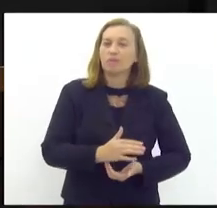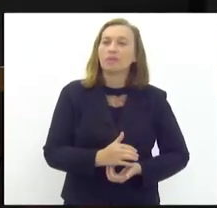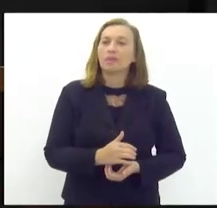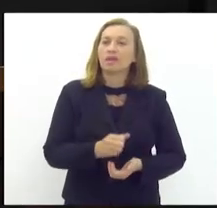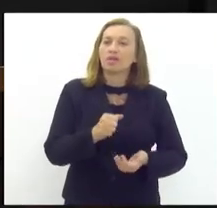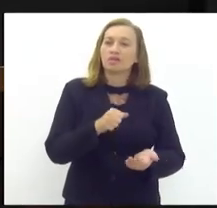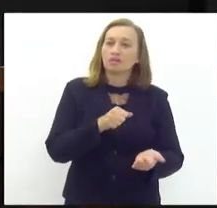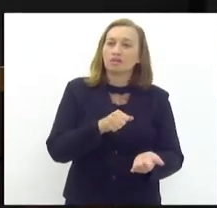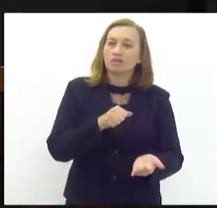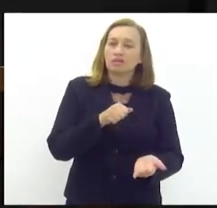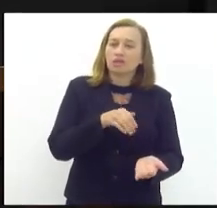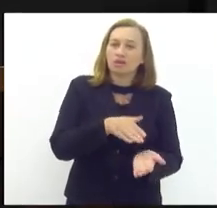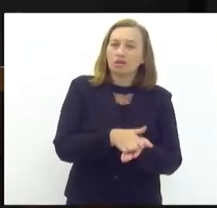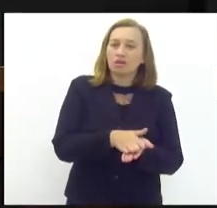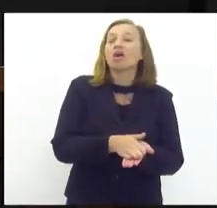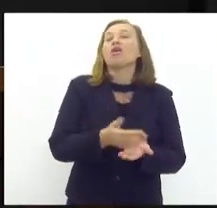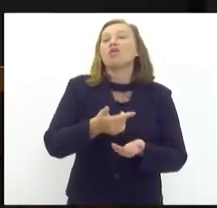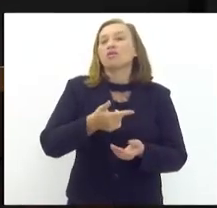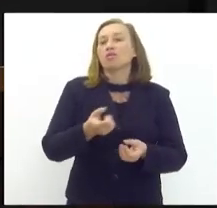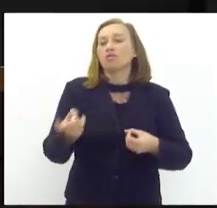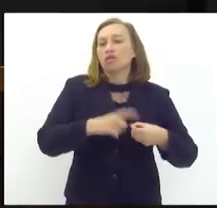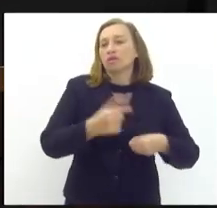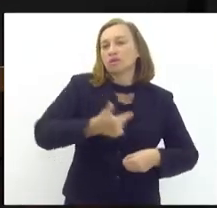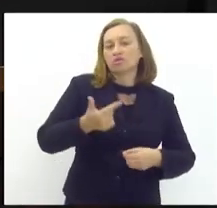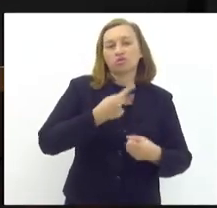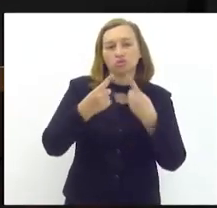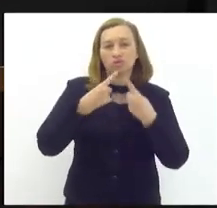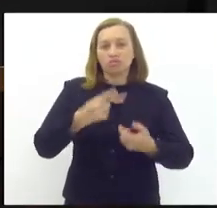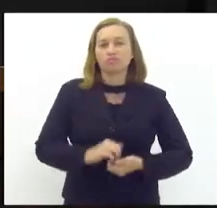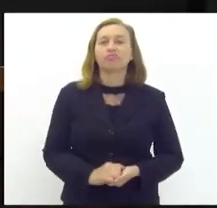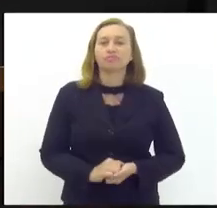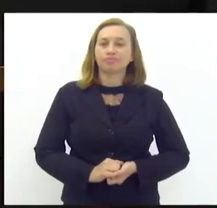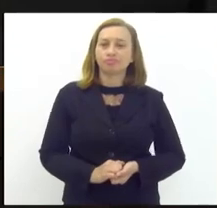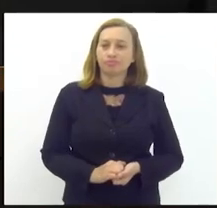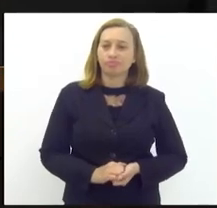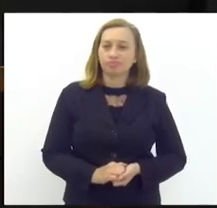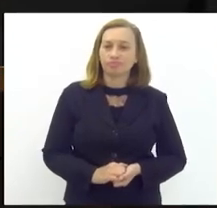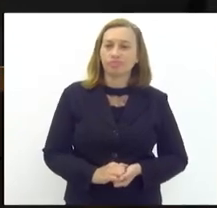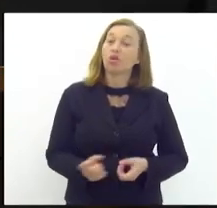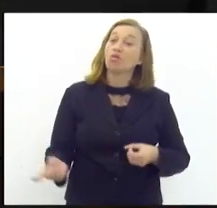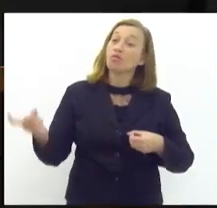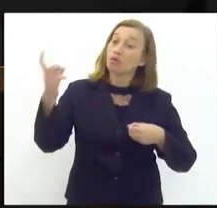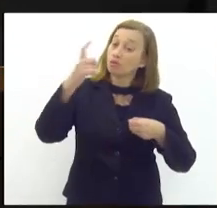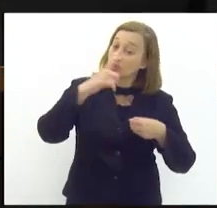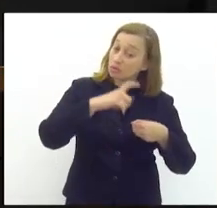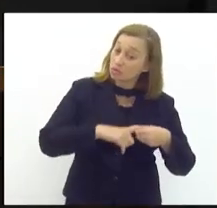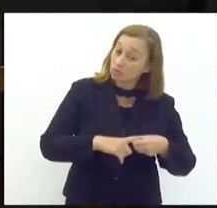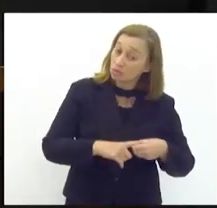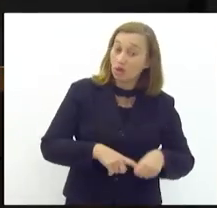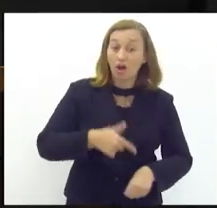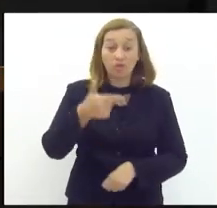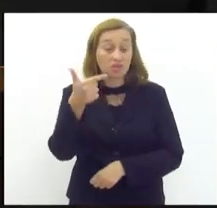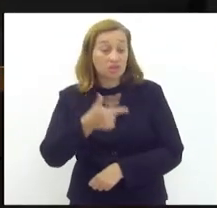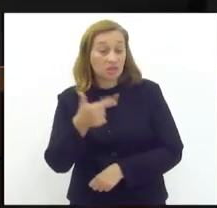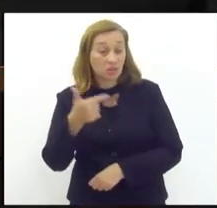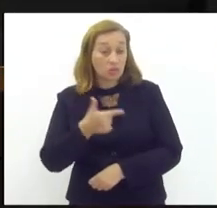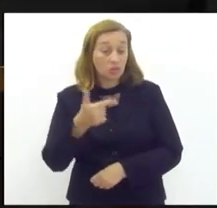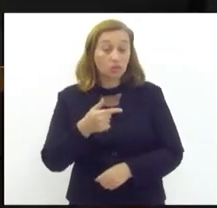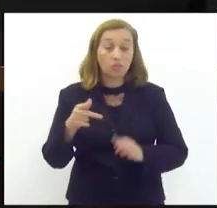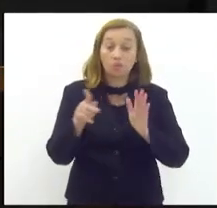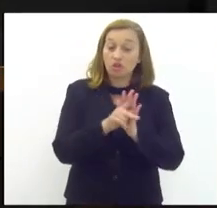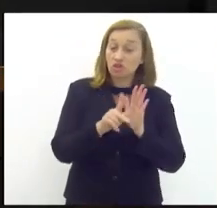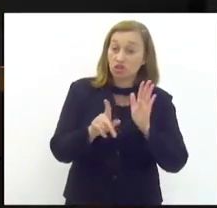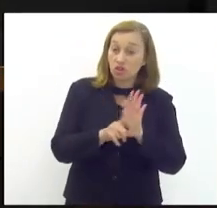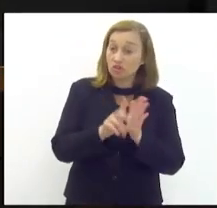vai a redação do vencido para segunda discussão voltando ao segundo projeto da